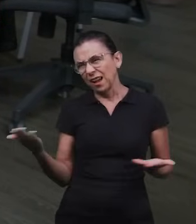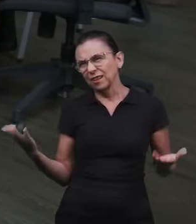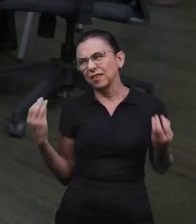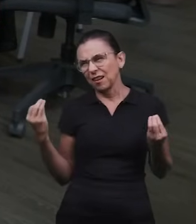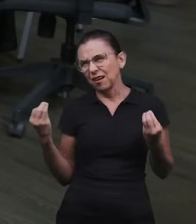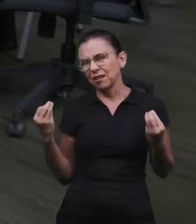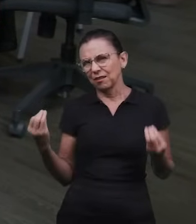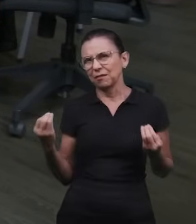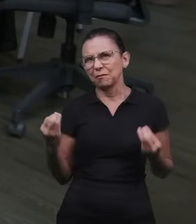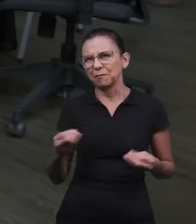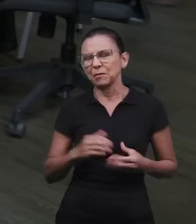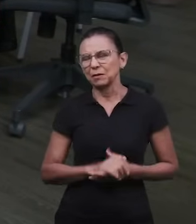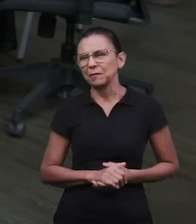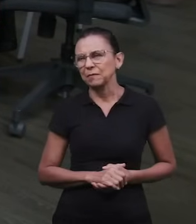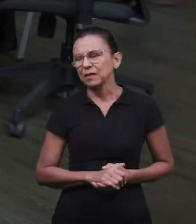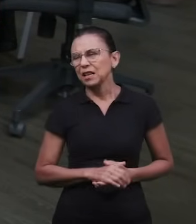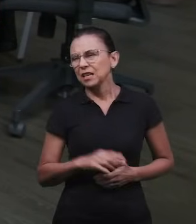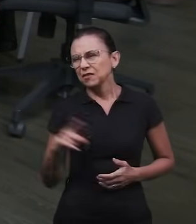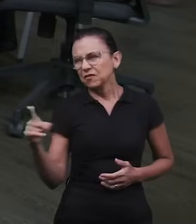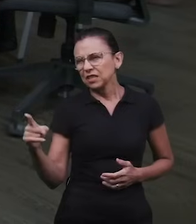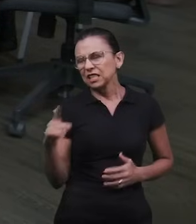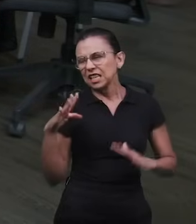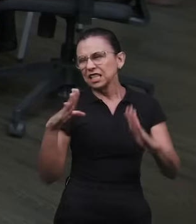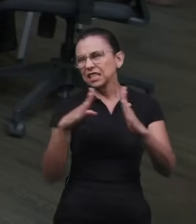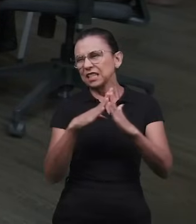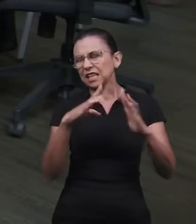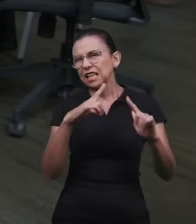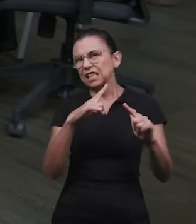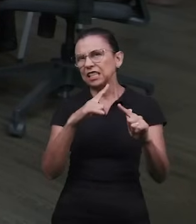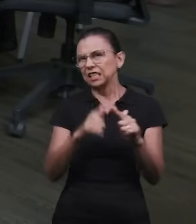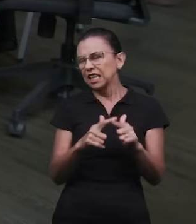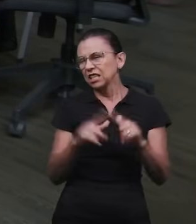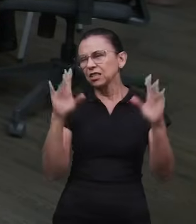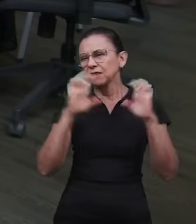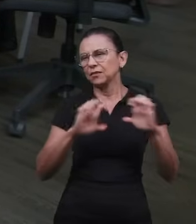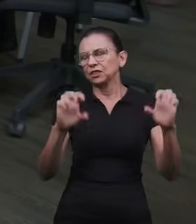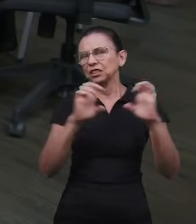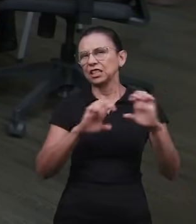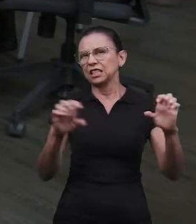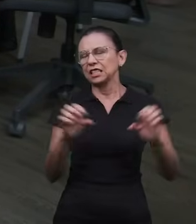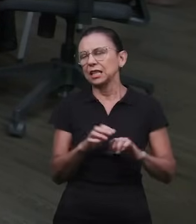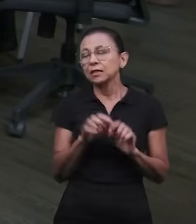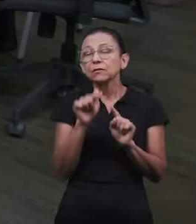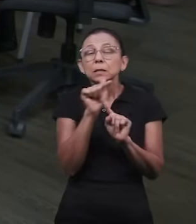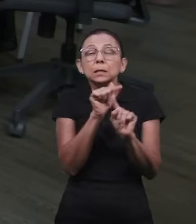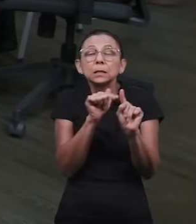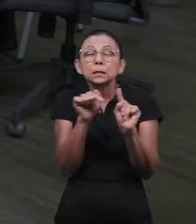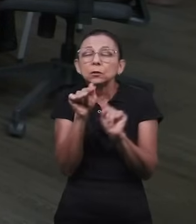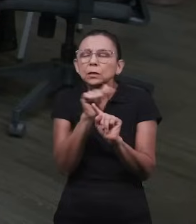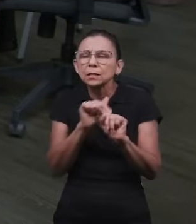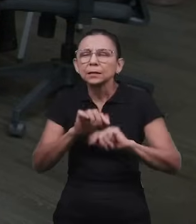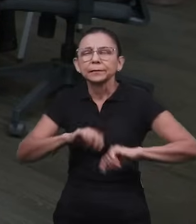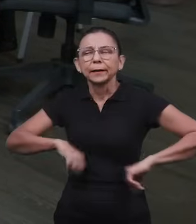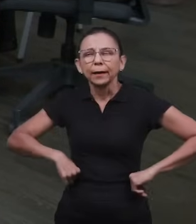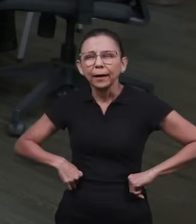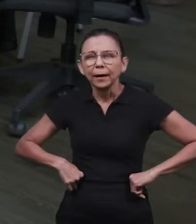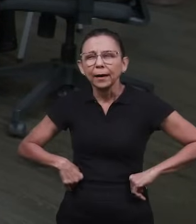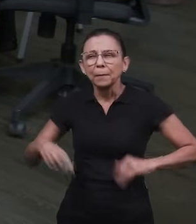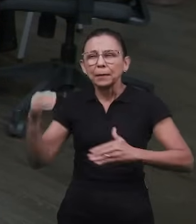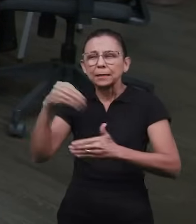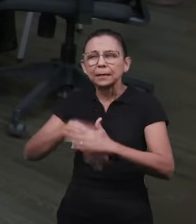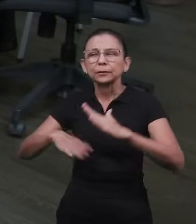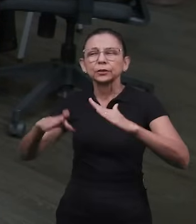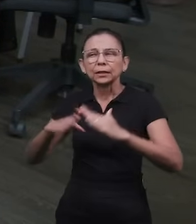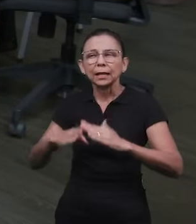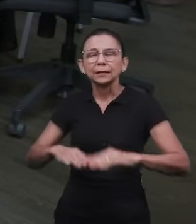está lá na frente da igreja, lá que você está no trabalho de jovens evangelizando, que é a hora que é a pessoa mais santa do mundo, mas quem te vê em casa, não é assim